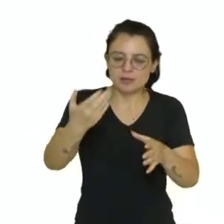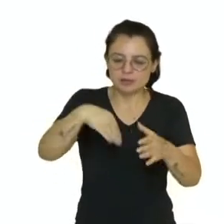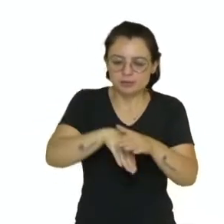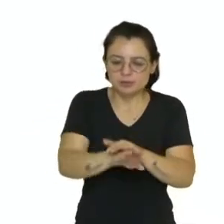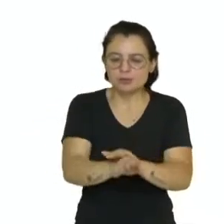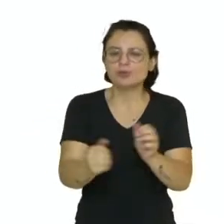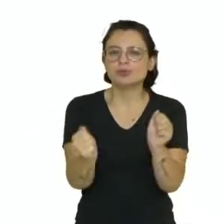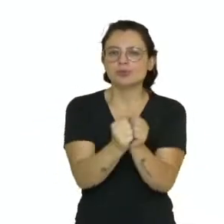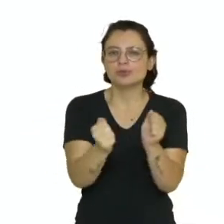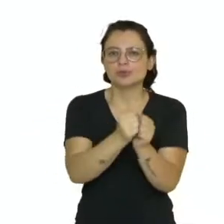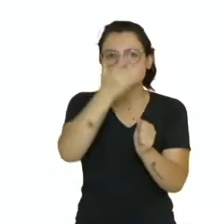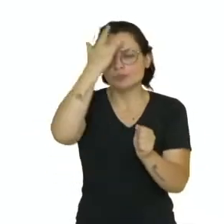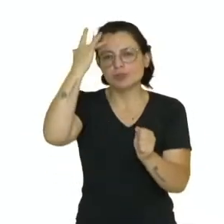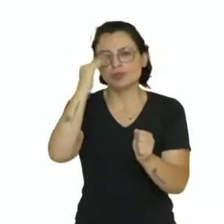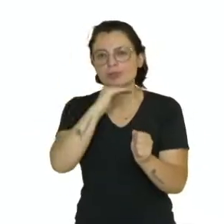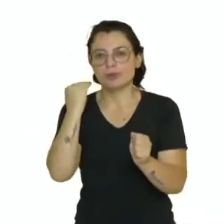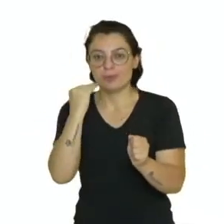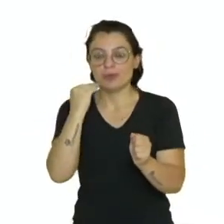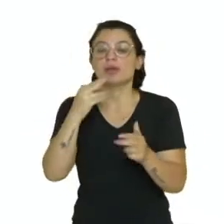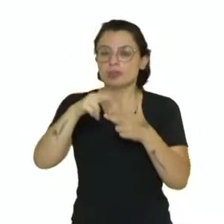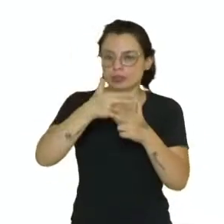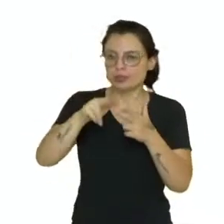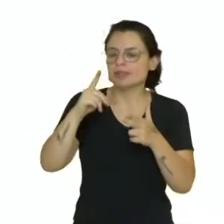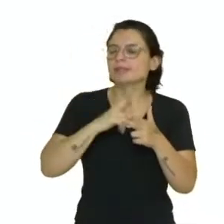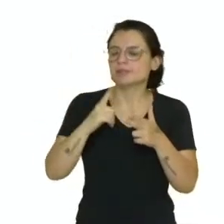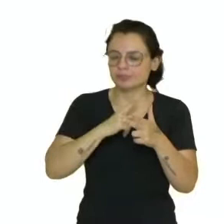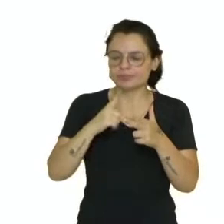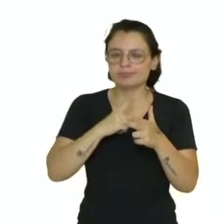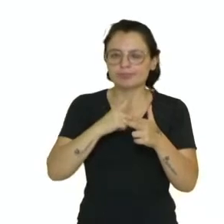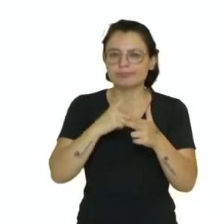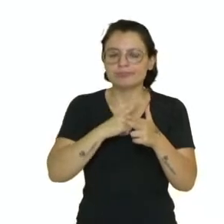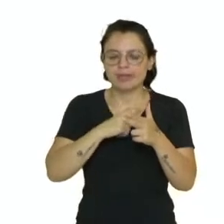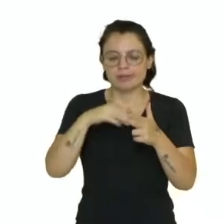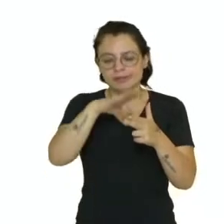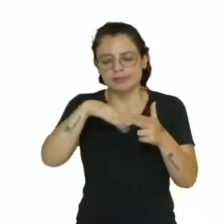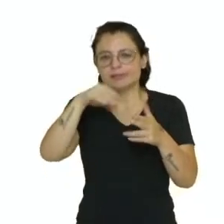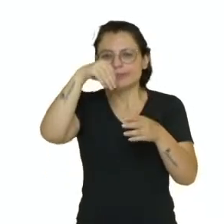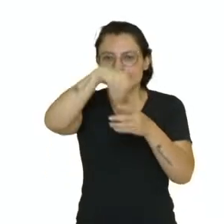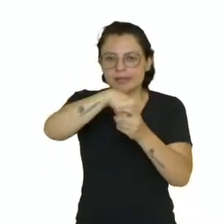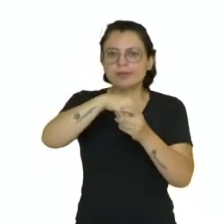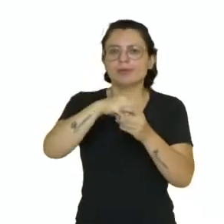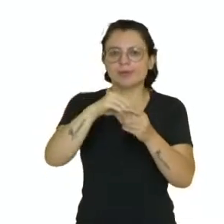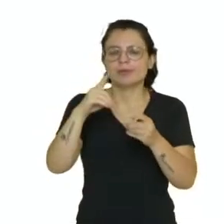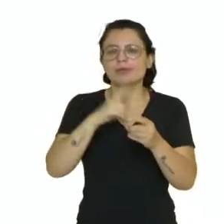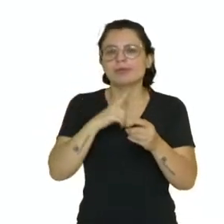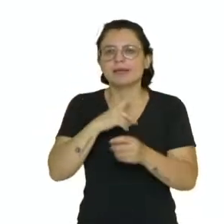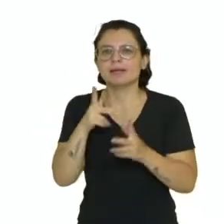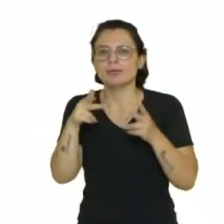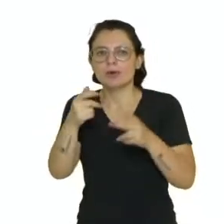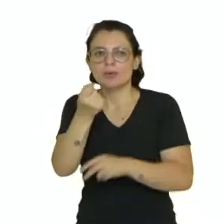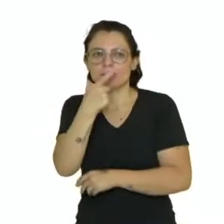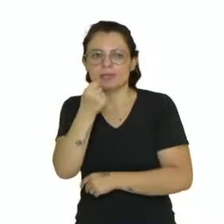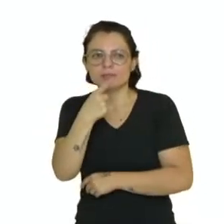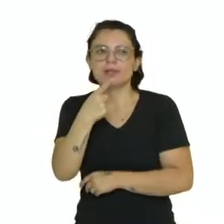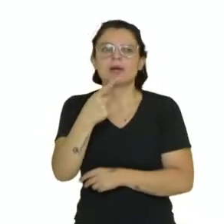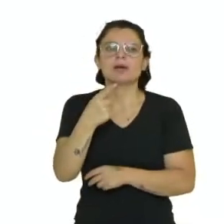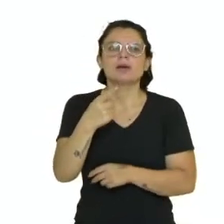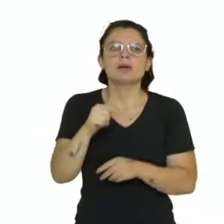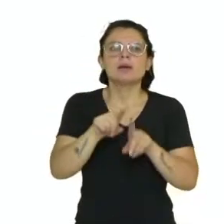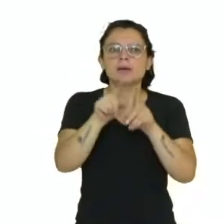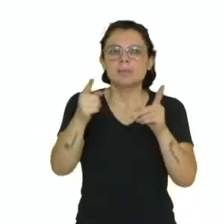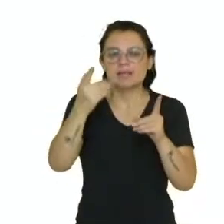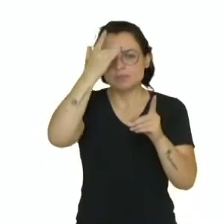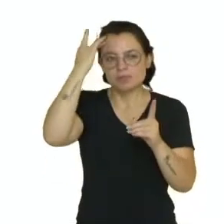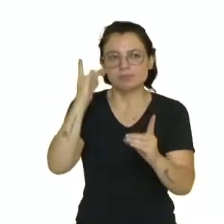tinha um significado medicinal, social e religioso para eles, né? Isso aqui então foi encontrado no portal